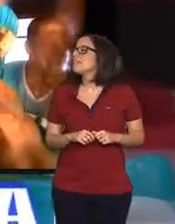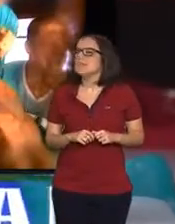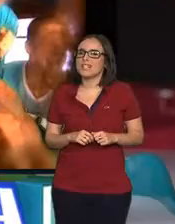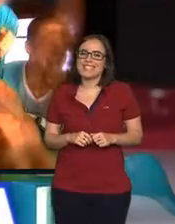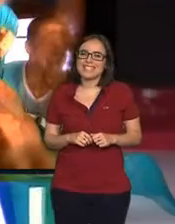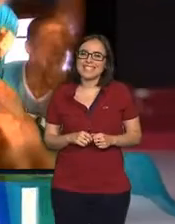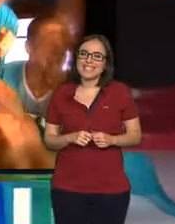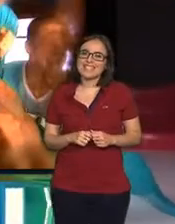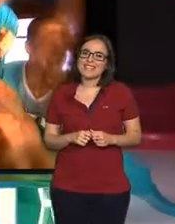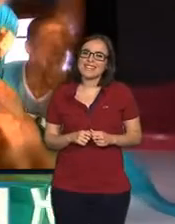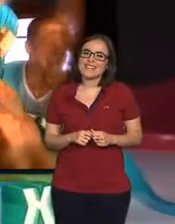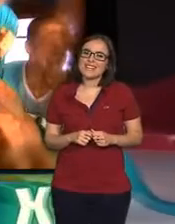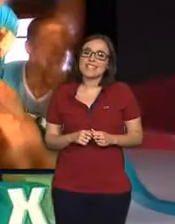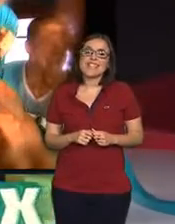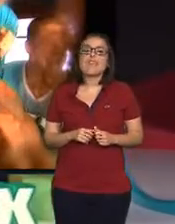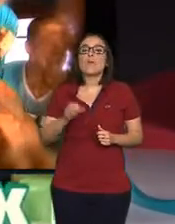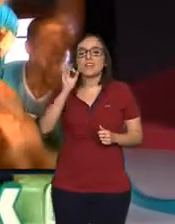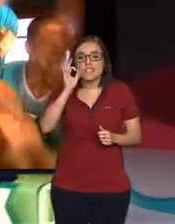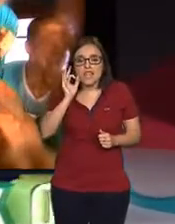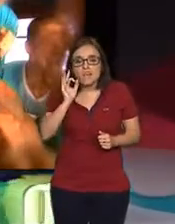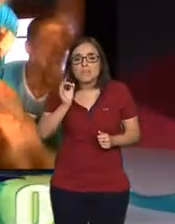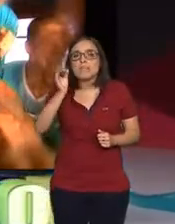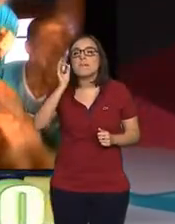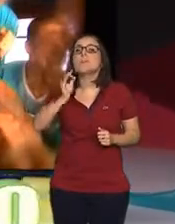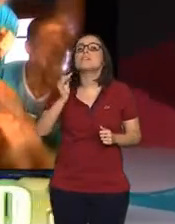está um pescador a fazer braço de ferro